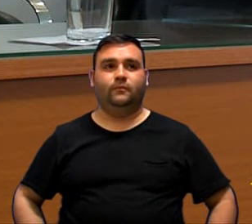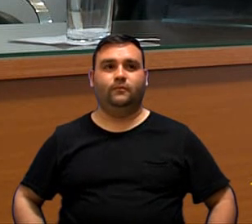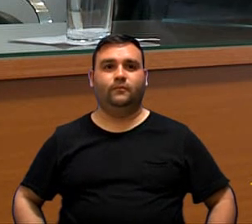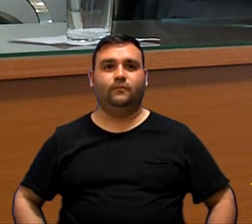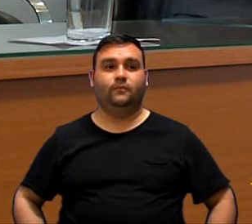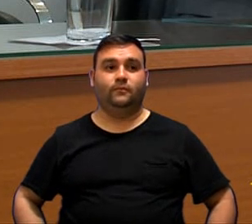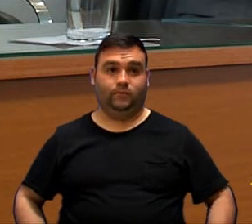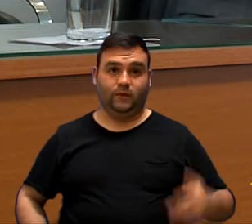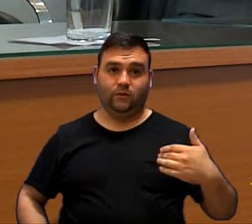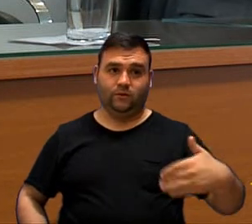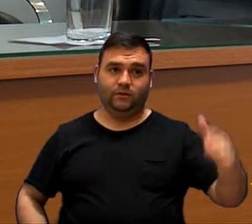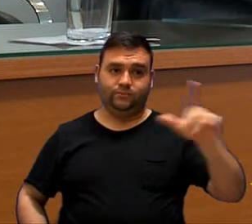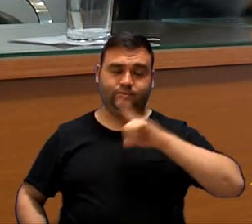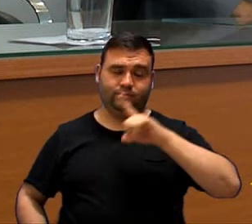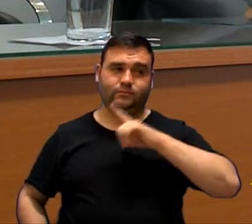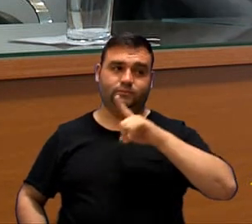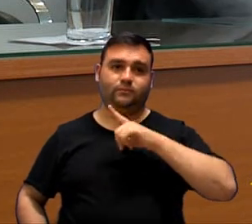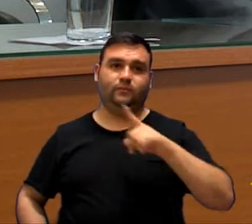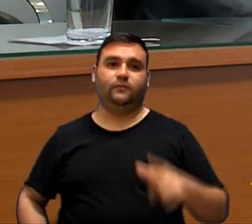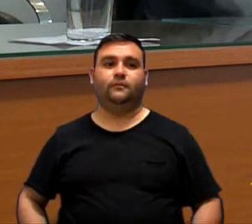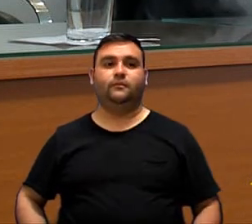Não, vai vir. Não,